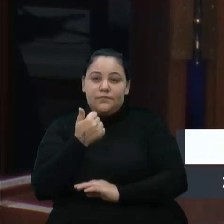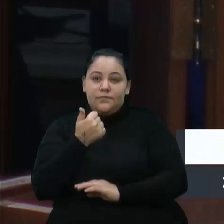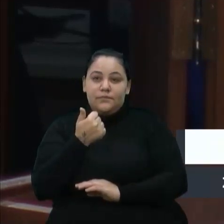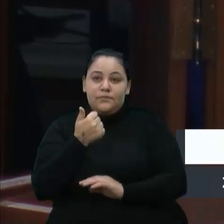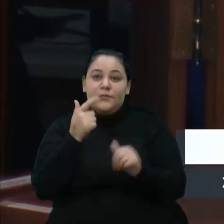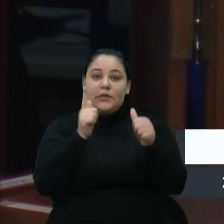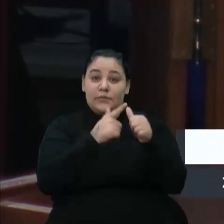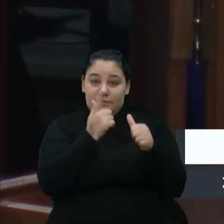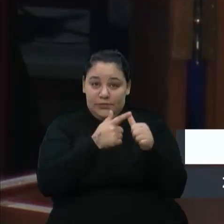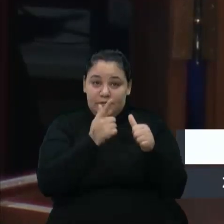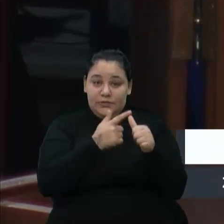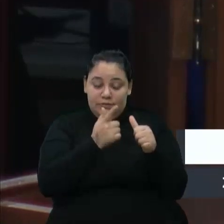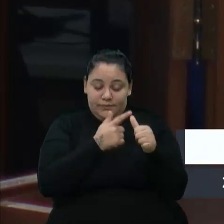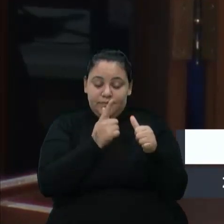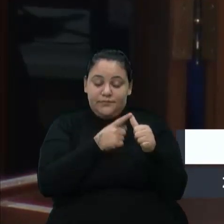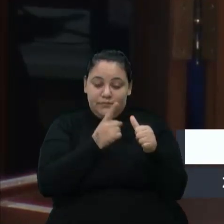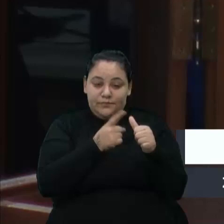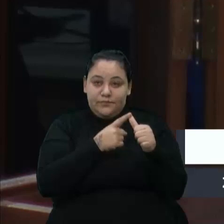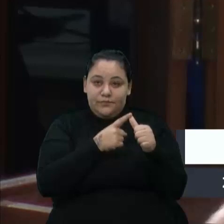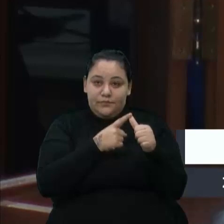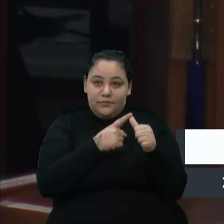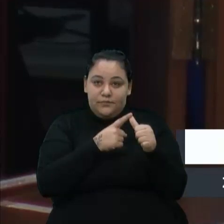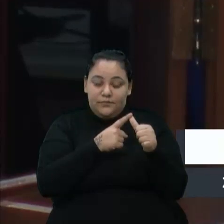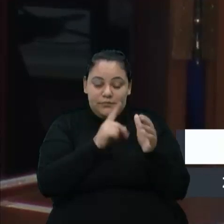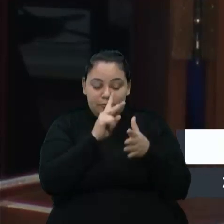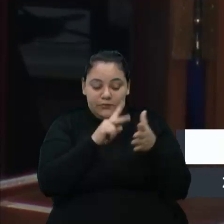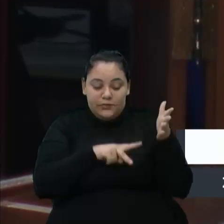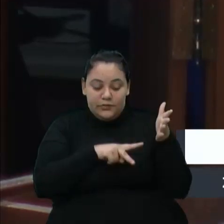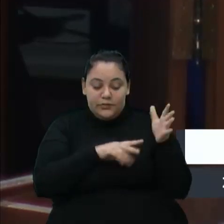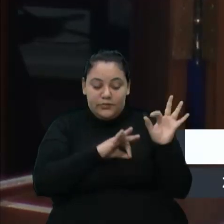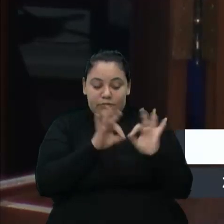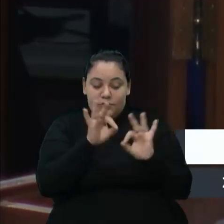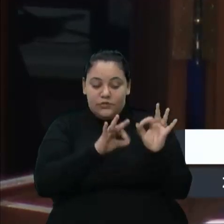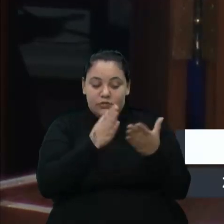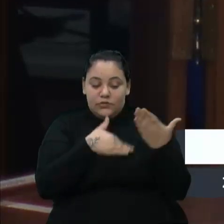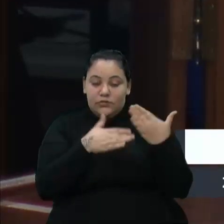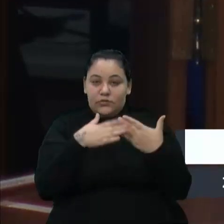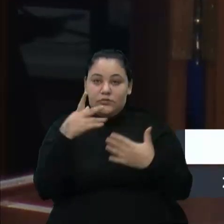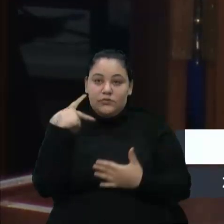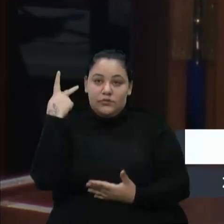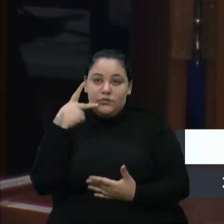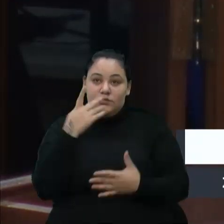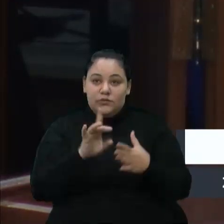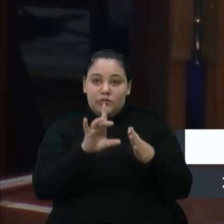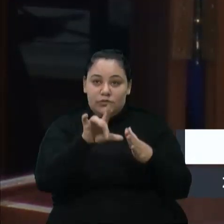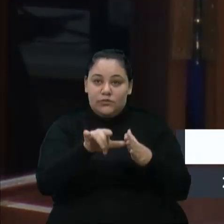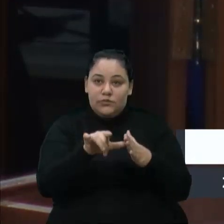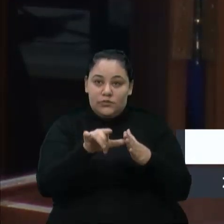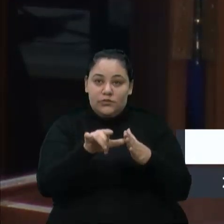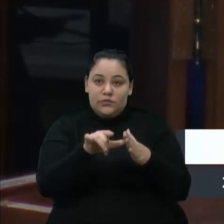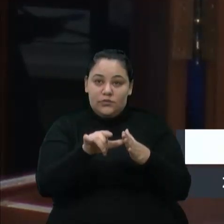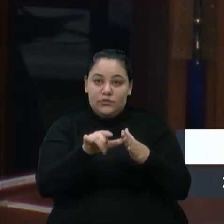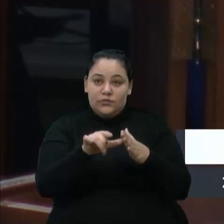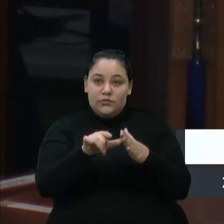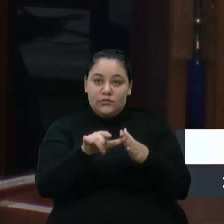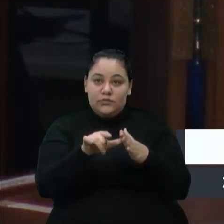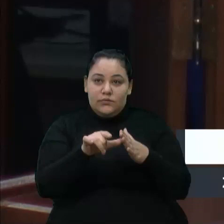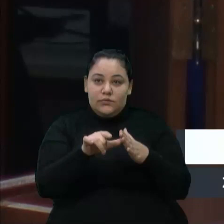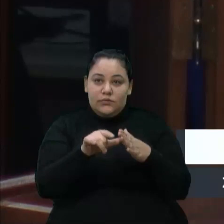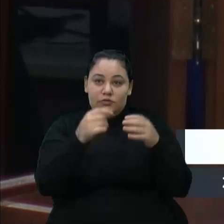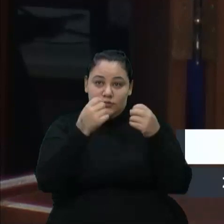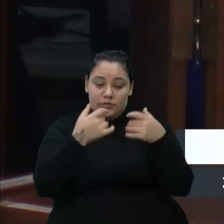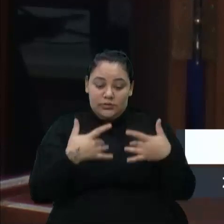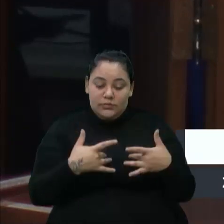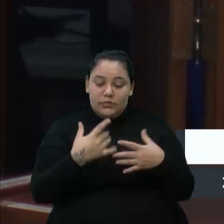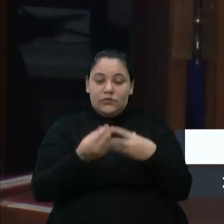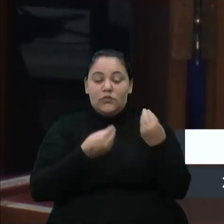o projeto para os nobres vereadores e, posterior, a gente vai dar uma explicada no